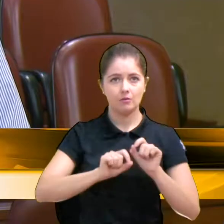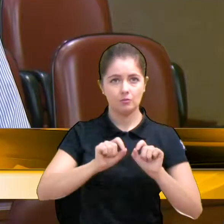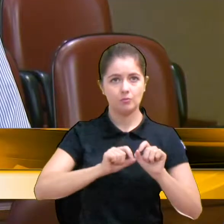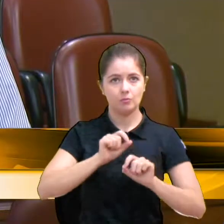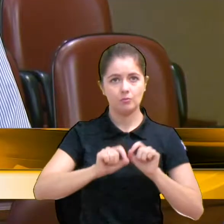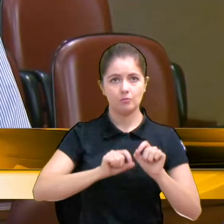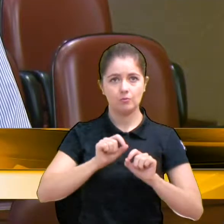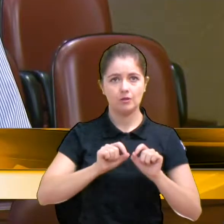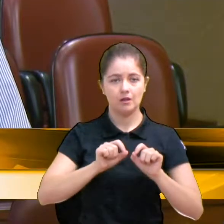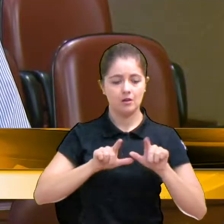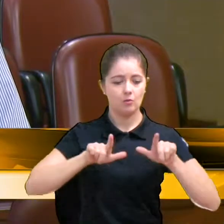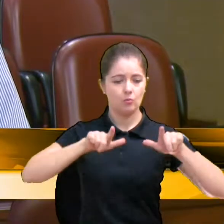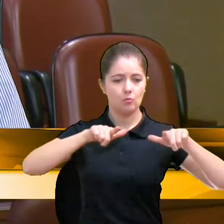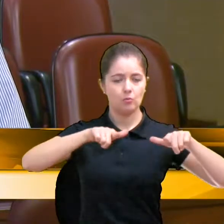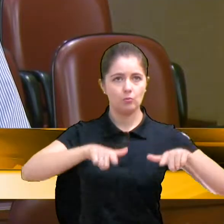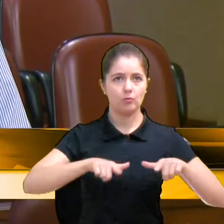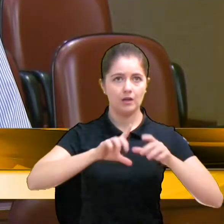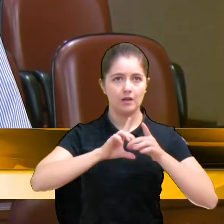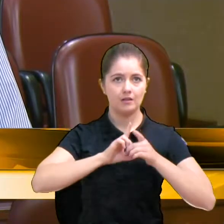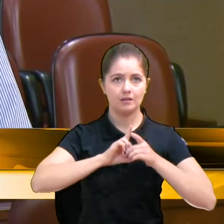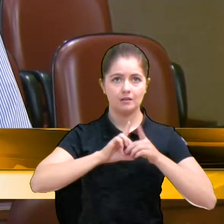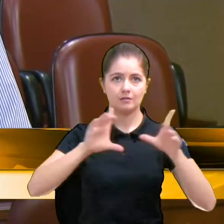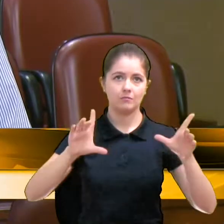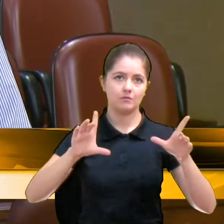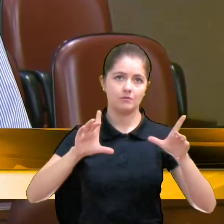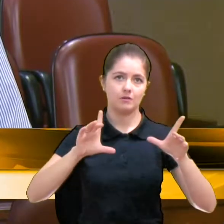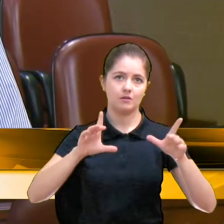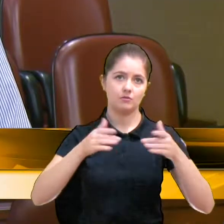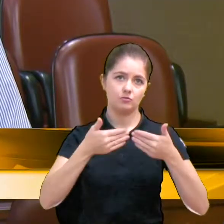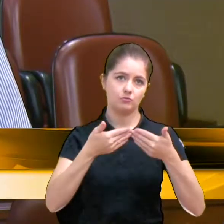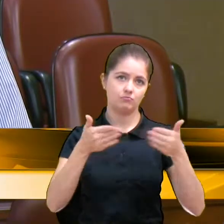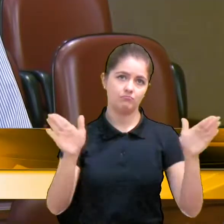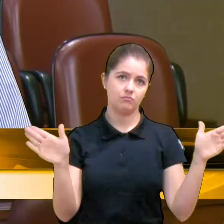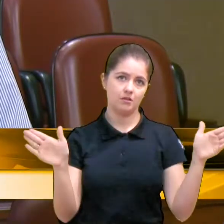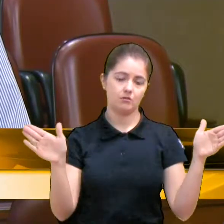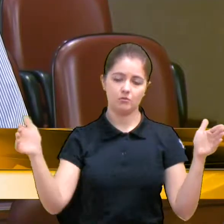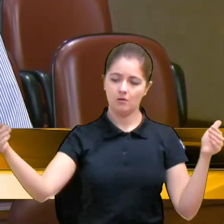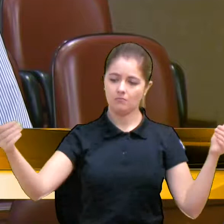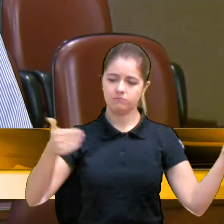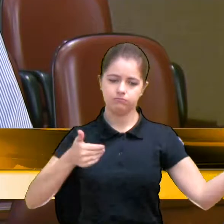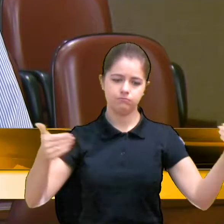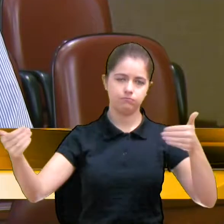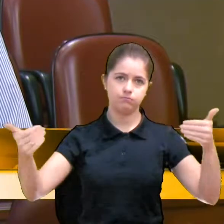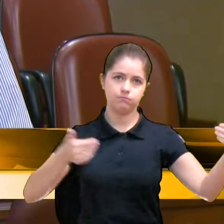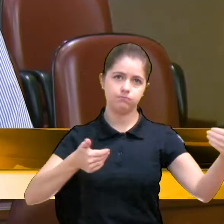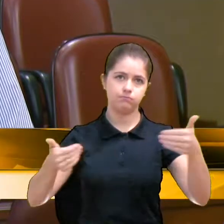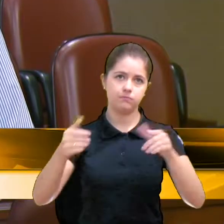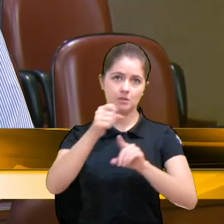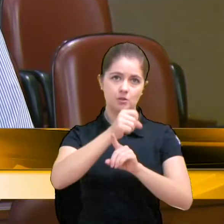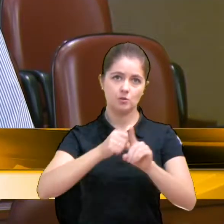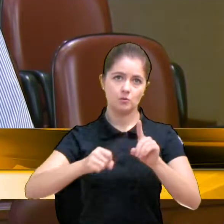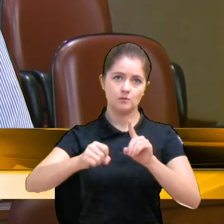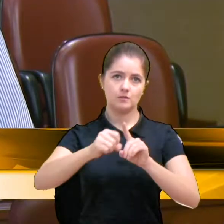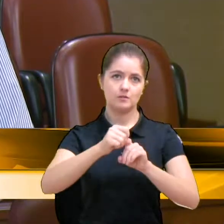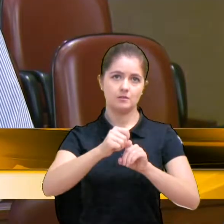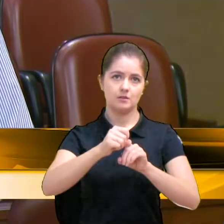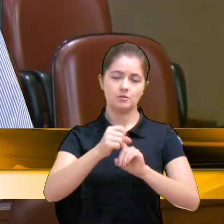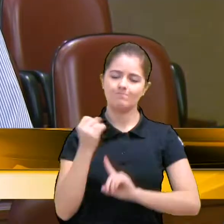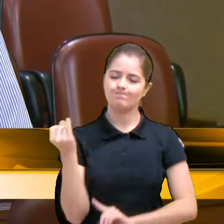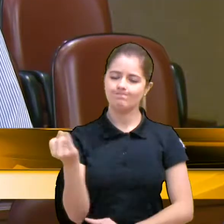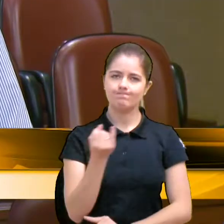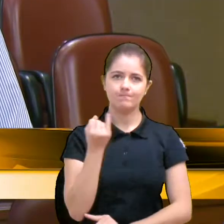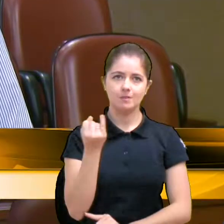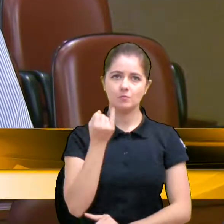como espaço democrático aberto, principalmente a participação da sociedade, fundamental para o aperfeiçoamento